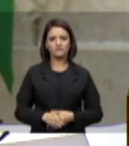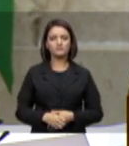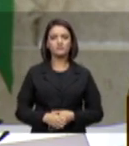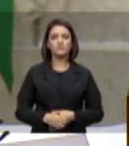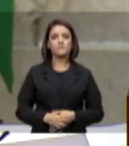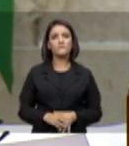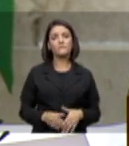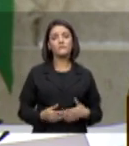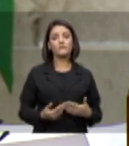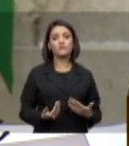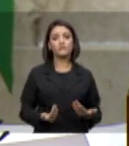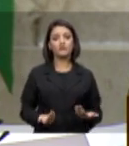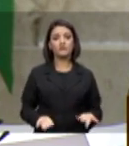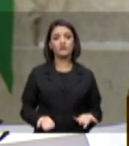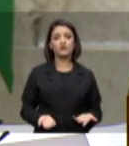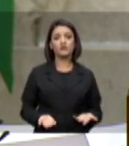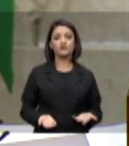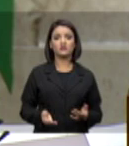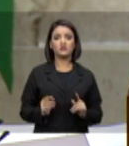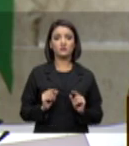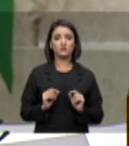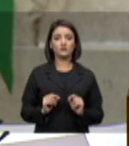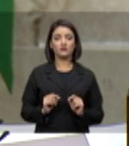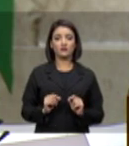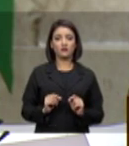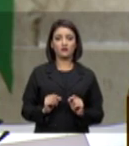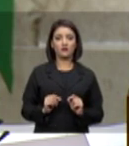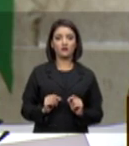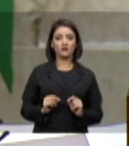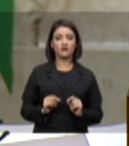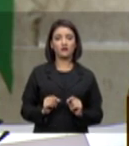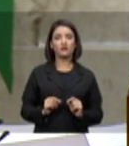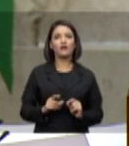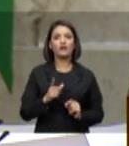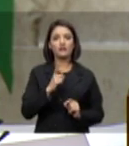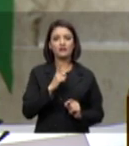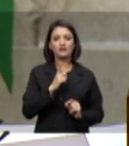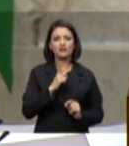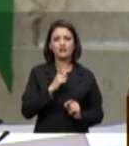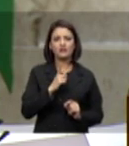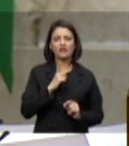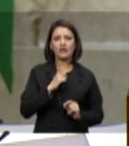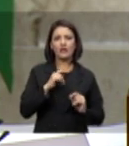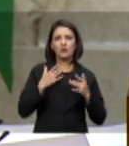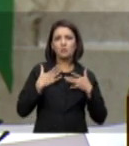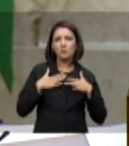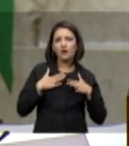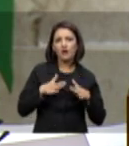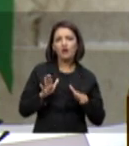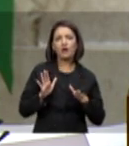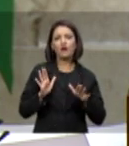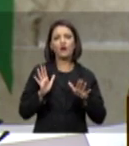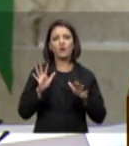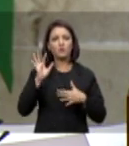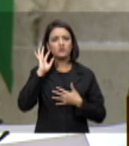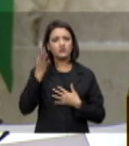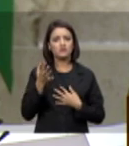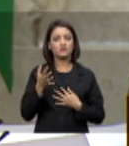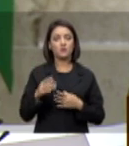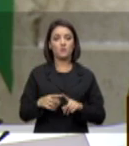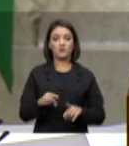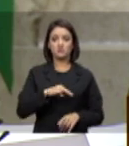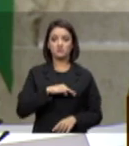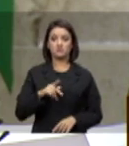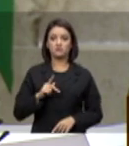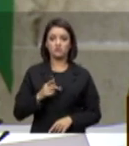então essa ideia de serenidade na proposição que o ministério ah entendi já está